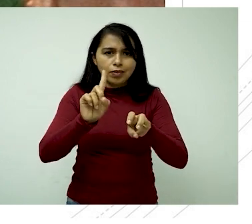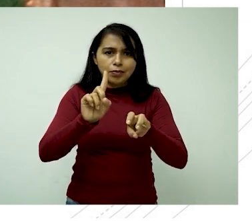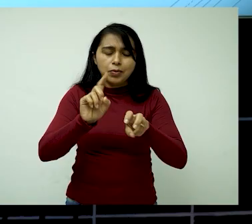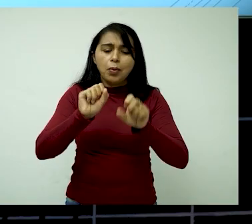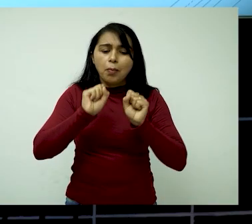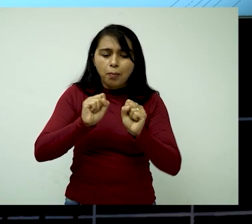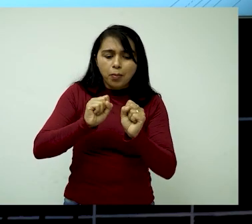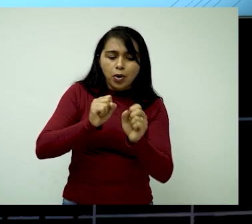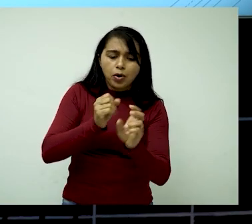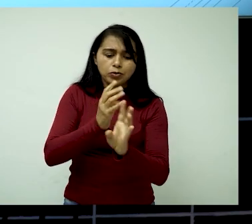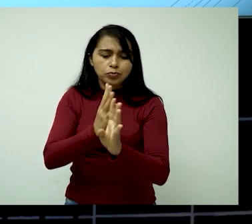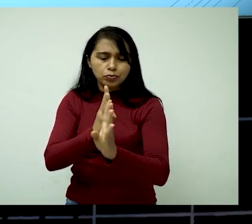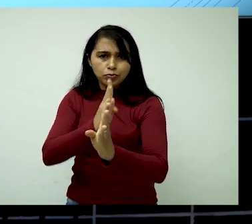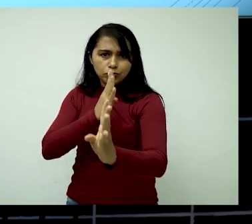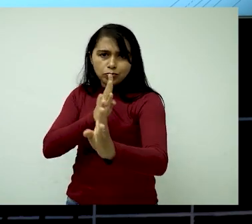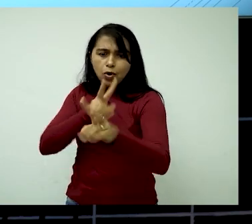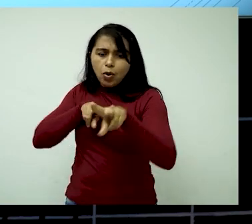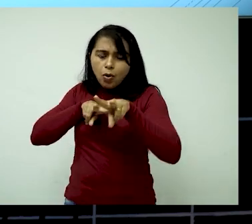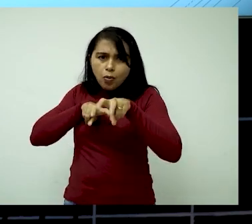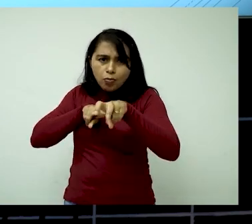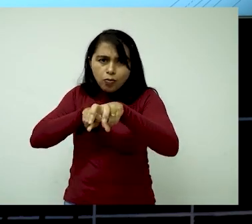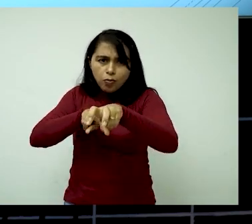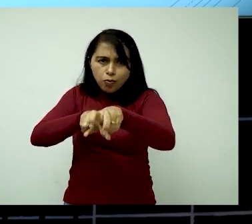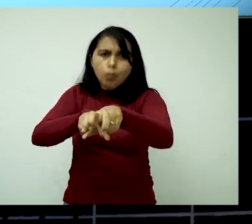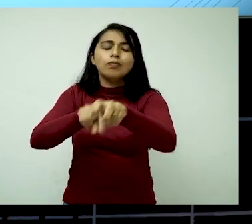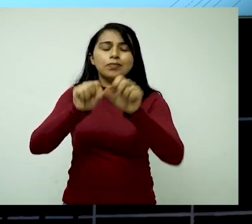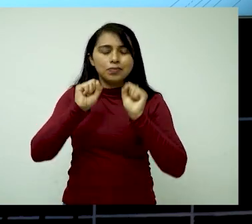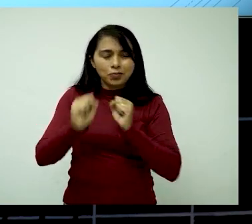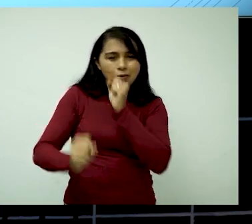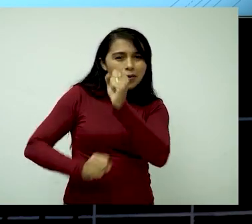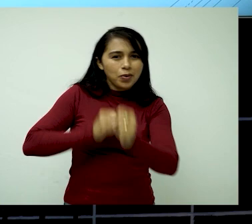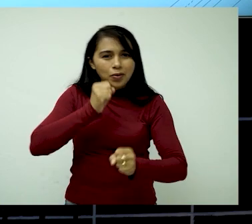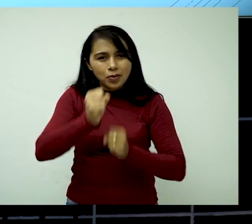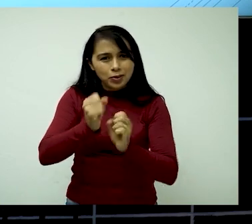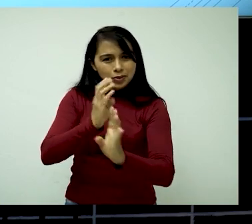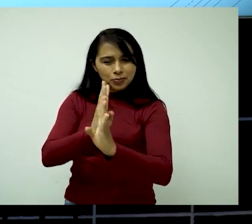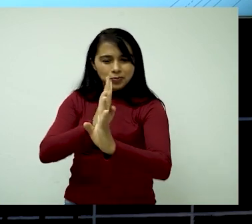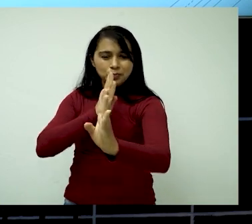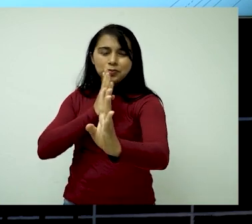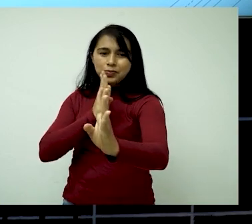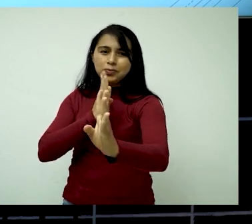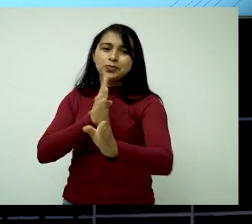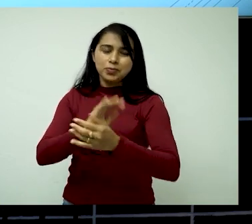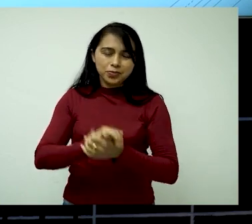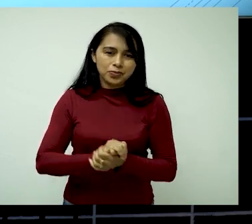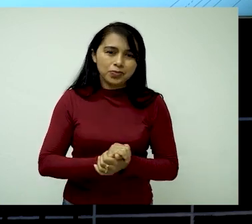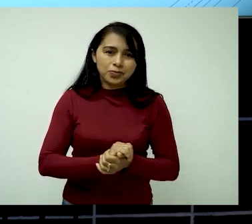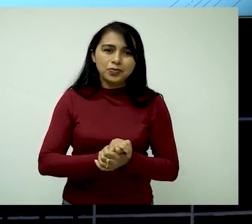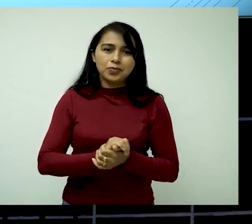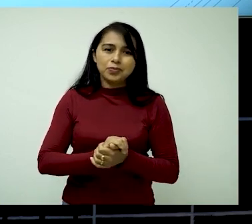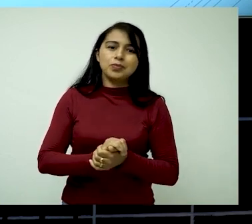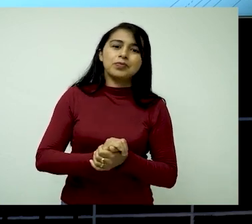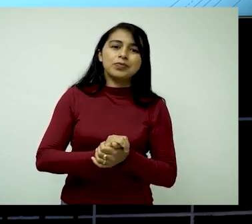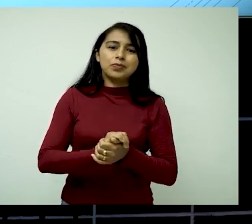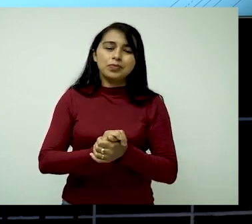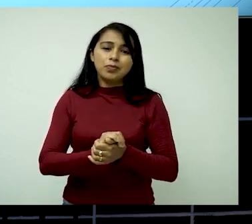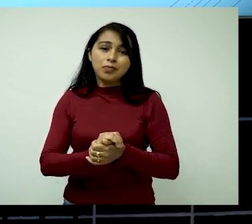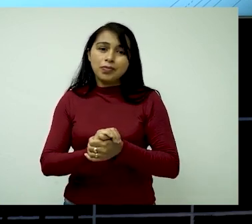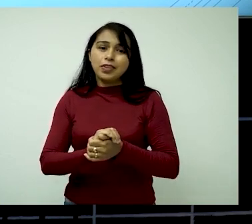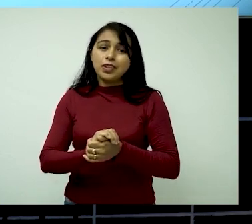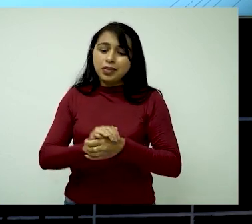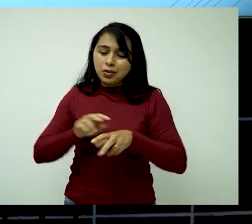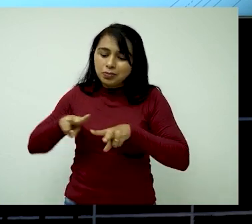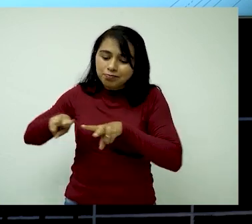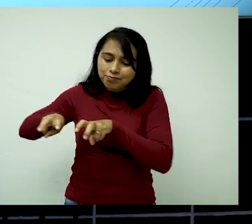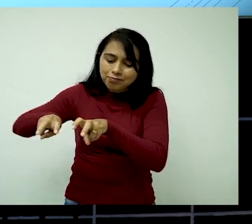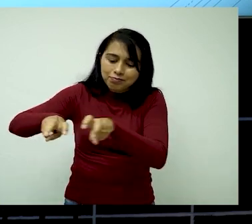raia. Observe que está um atleta aqui atrás do outro, eles estão utilizando aí nesse exato momento a mesma raia para completar o